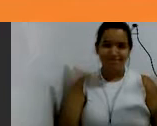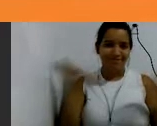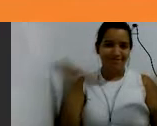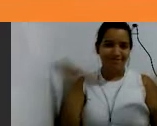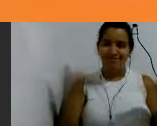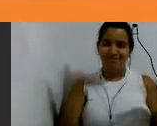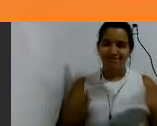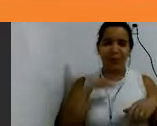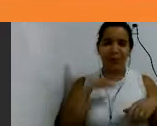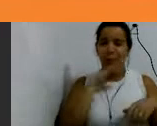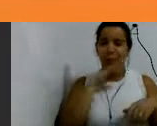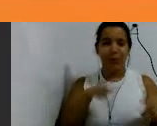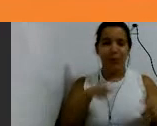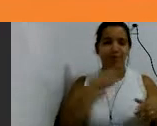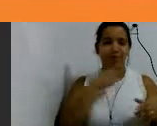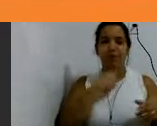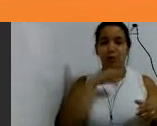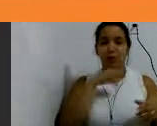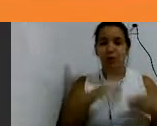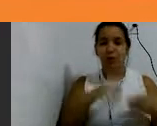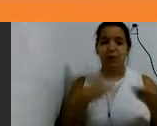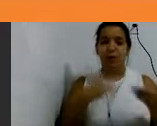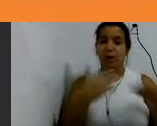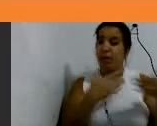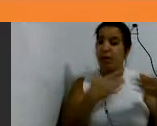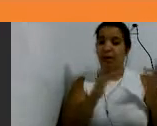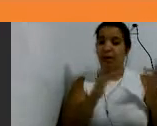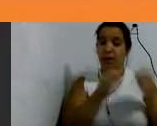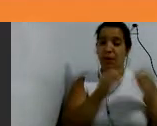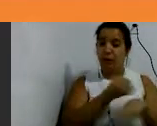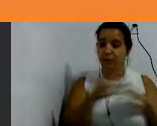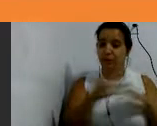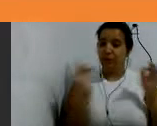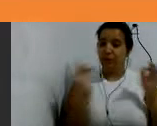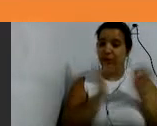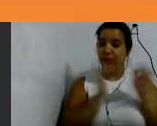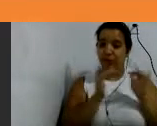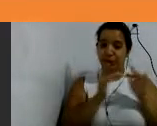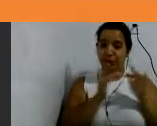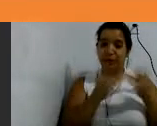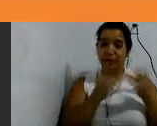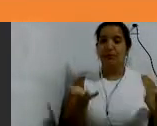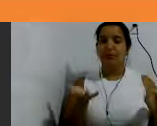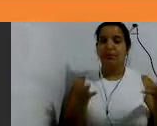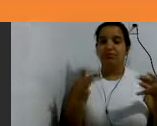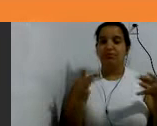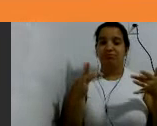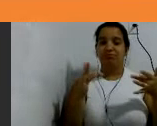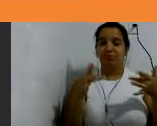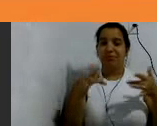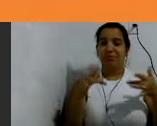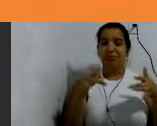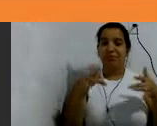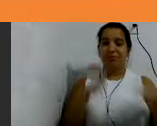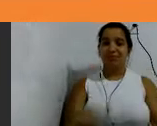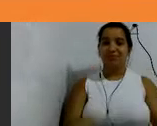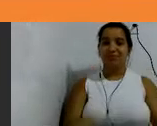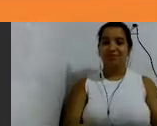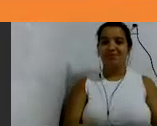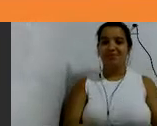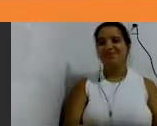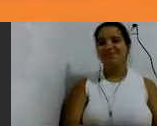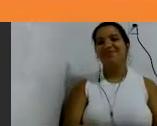diferença. Comparar a quantidade de cães infectados é muito superior à quantidade de humanos. Então, ainda existem vários estudos para serem feitos.